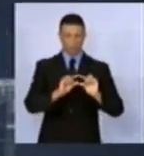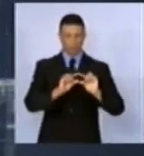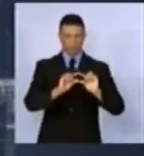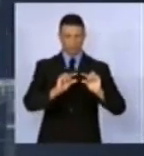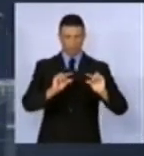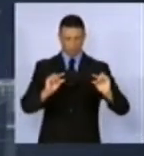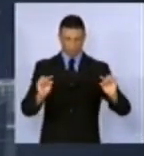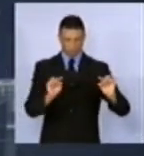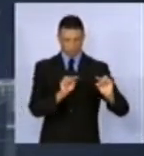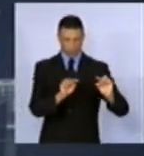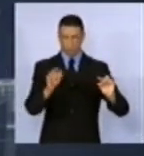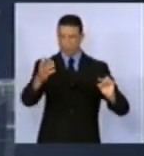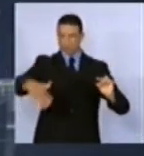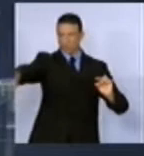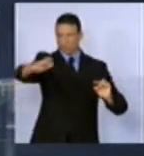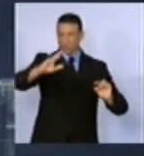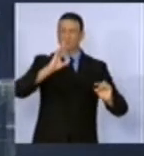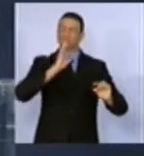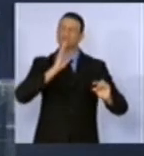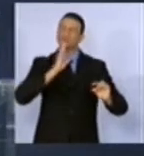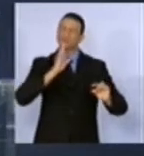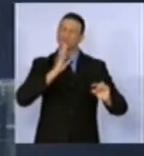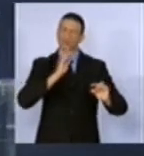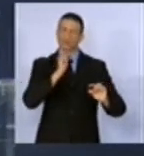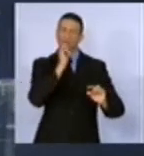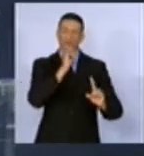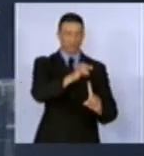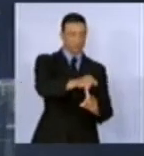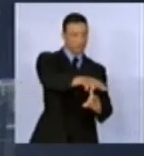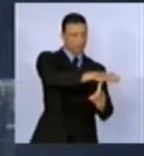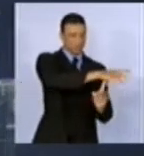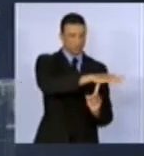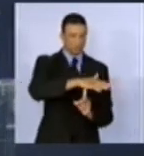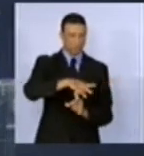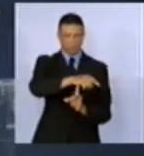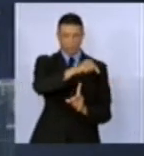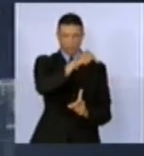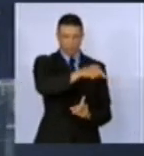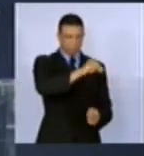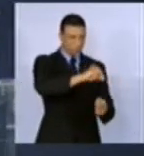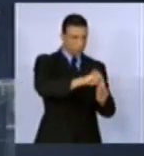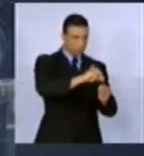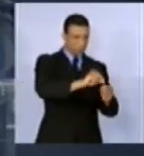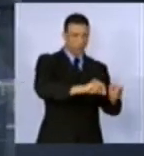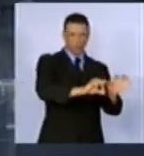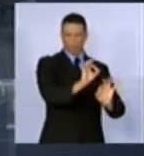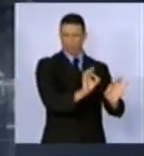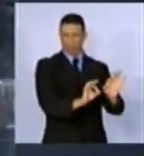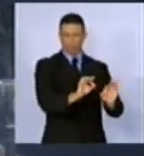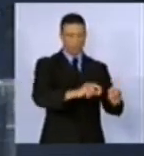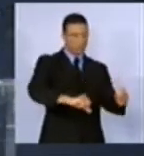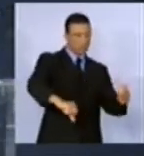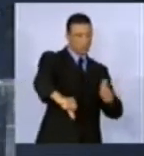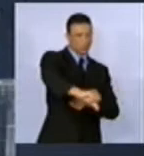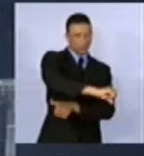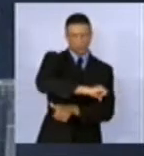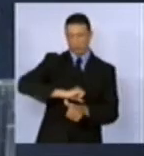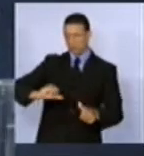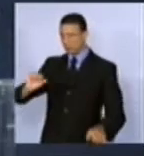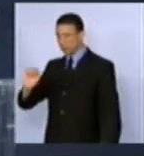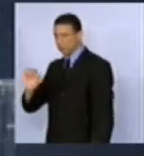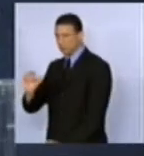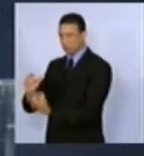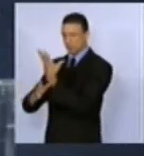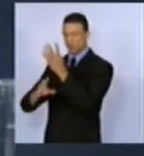todos nós conhecemos na natureza nada se cria nada se perde tudo se transforme essa é na realidade